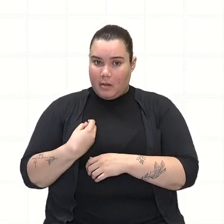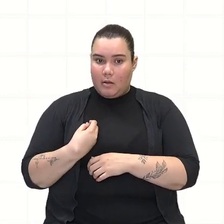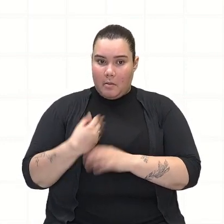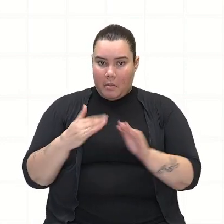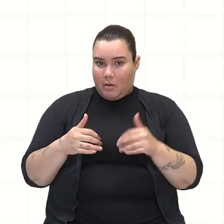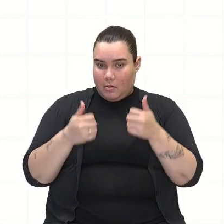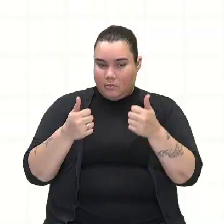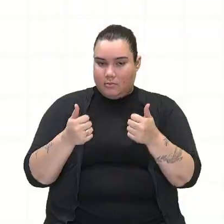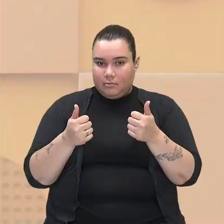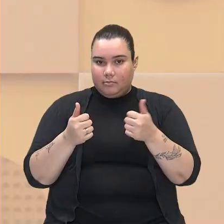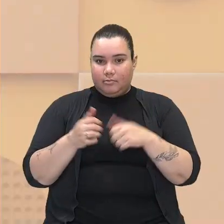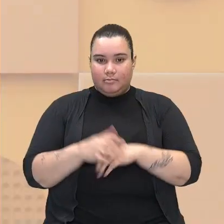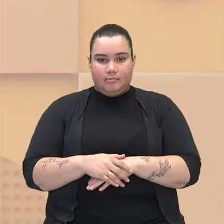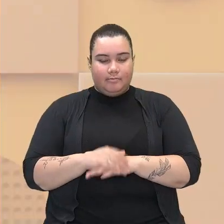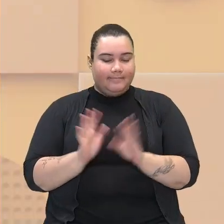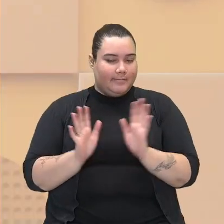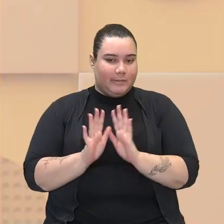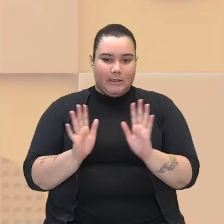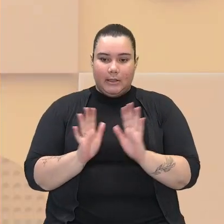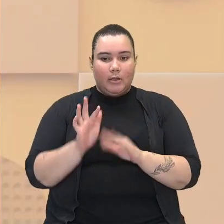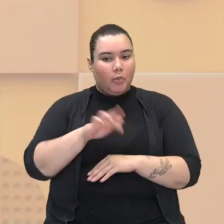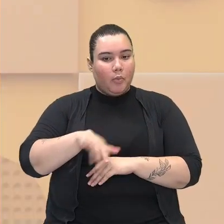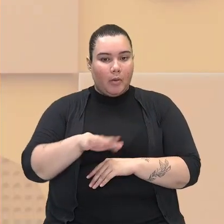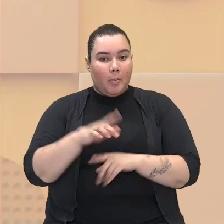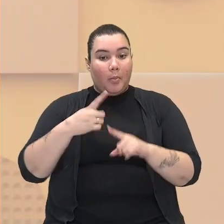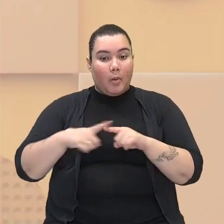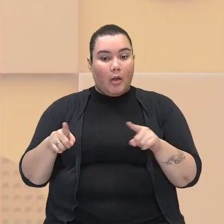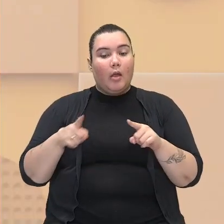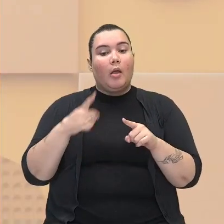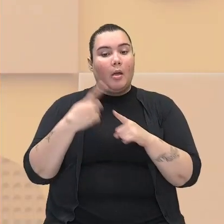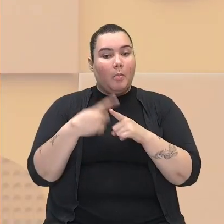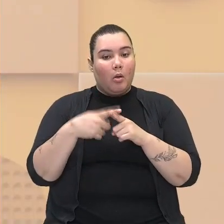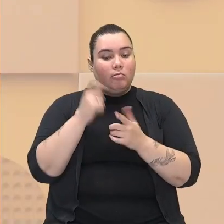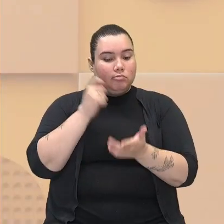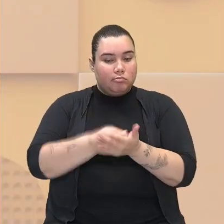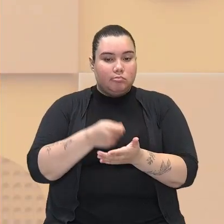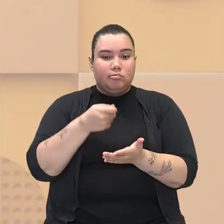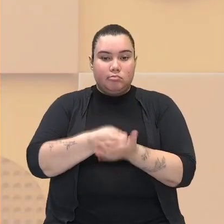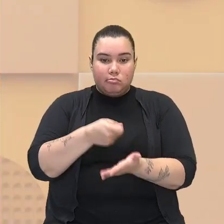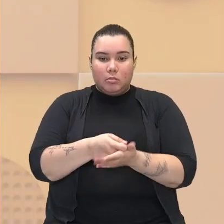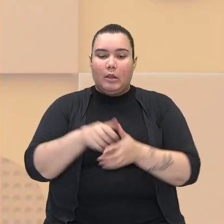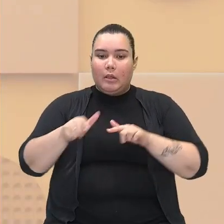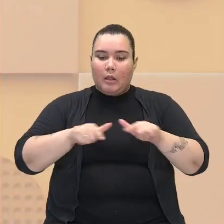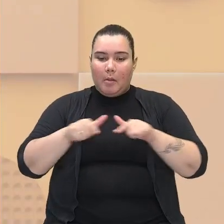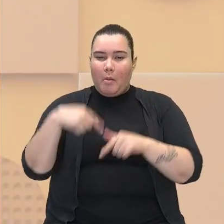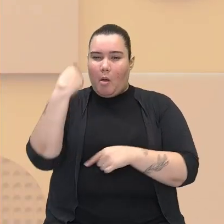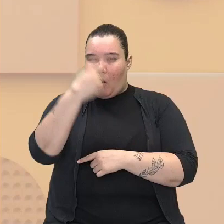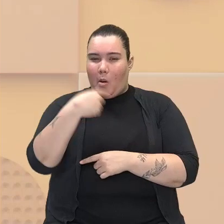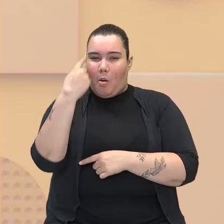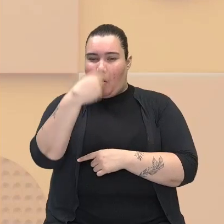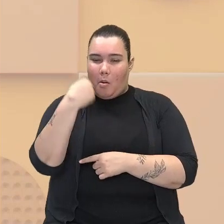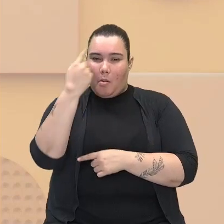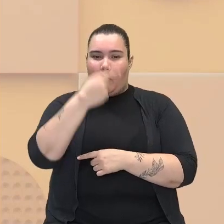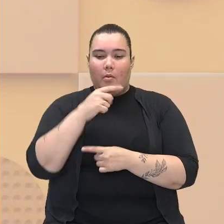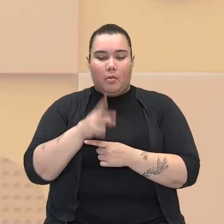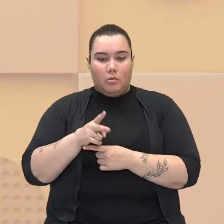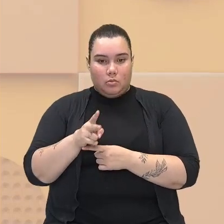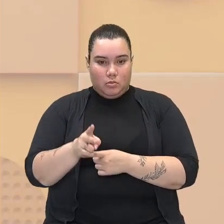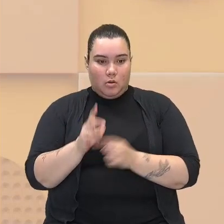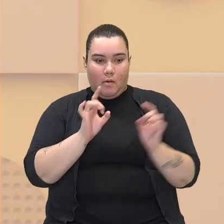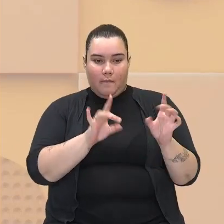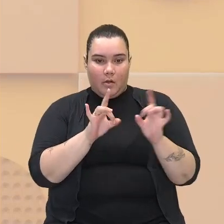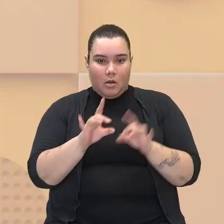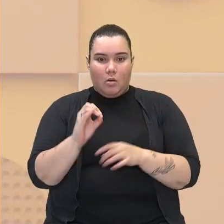melhor. Na verdade, nem tanto, porque eles eram obrigados também a trabalhar por diversas horas por dia para a venda ou